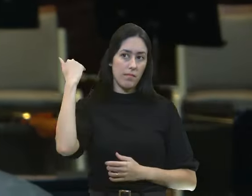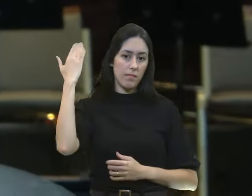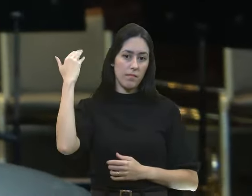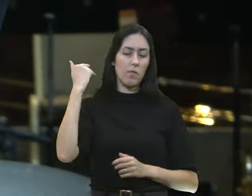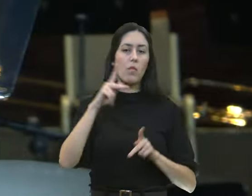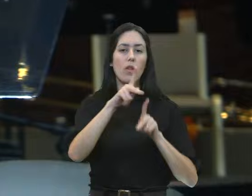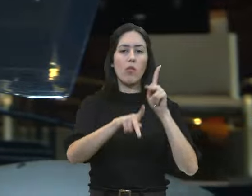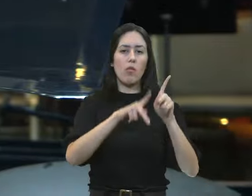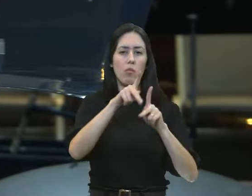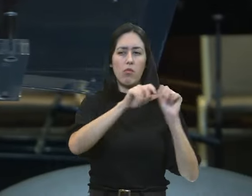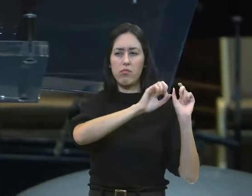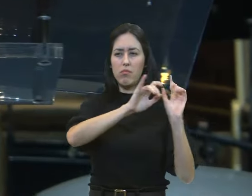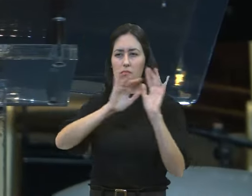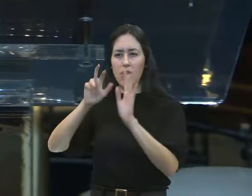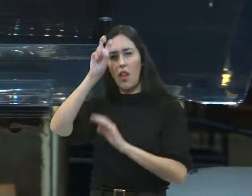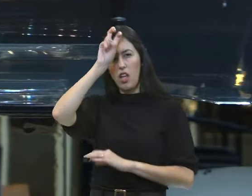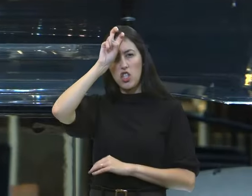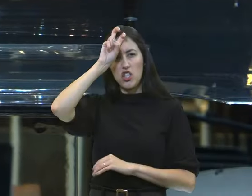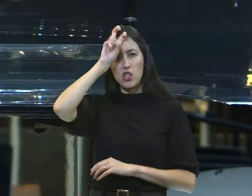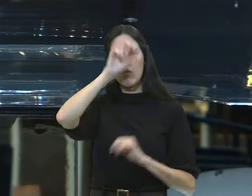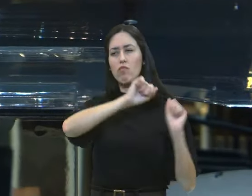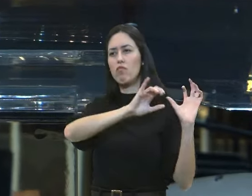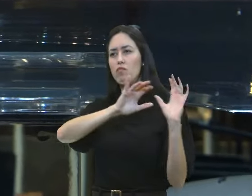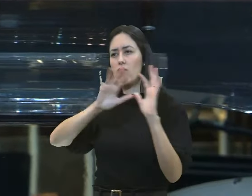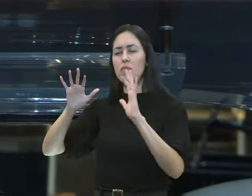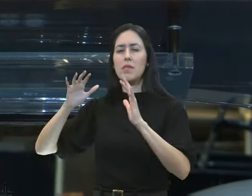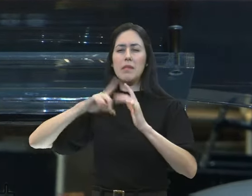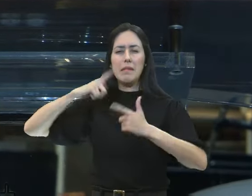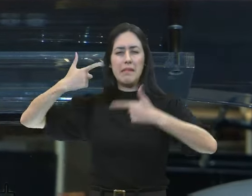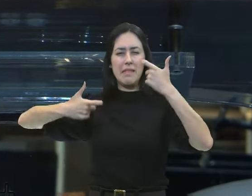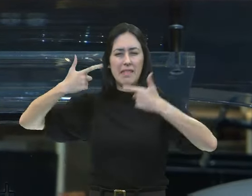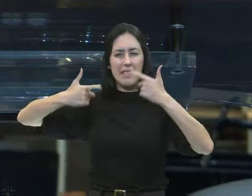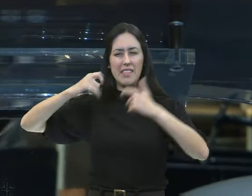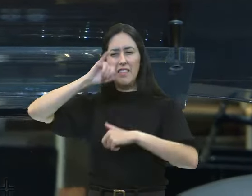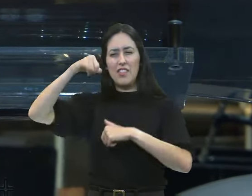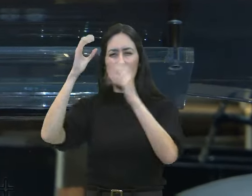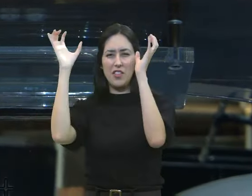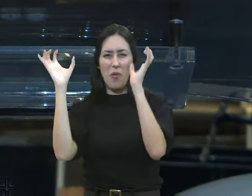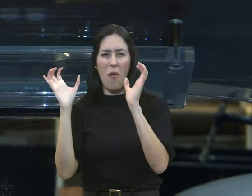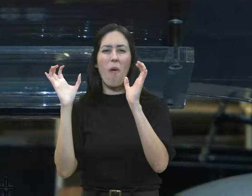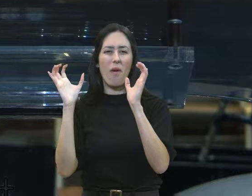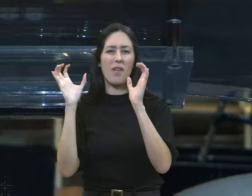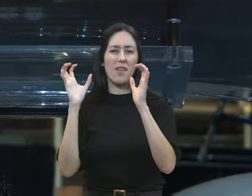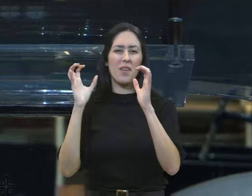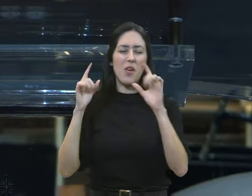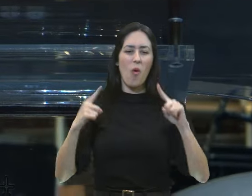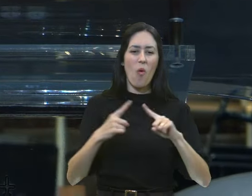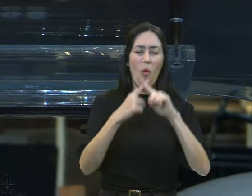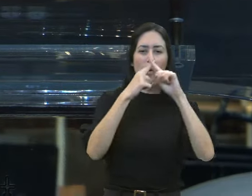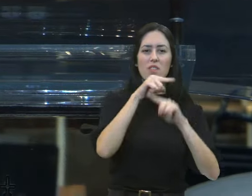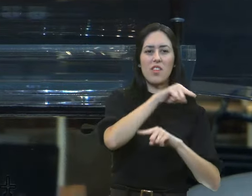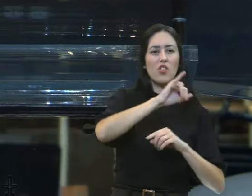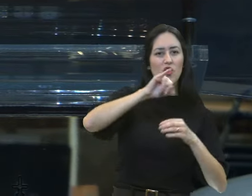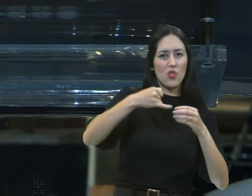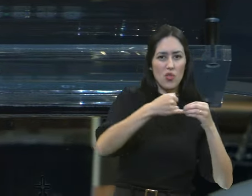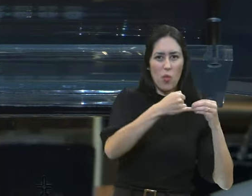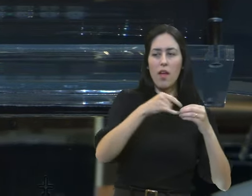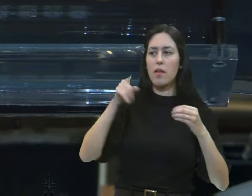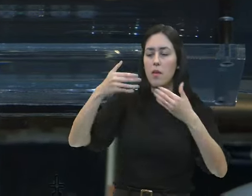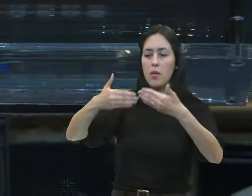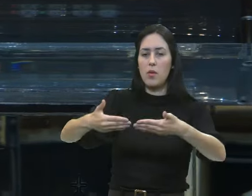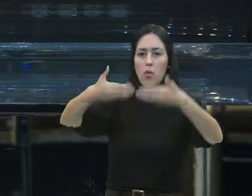no Egito, Jericó, aquela batalha com Josué, os muros foram destruídos e ali uma maldição foi